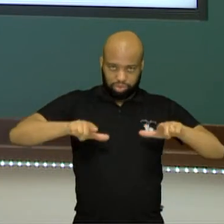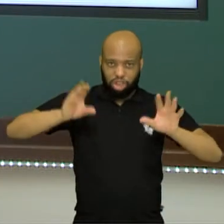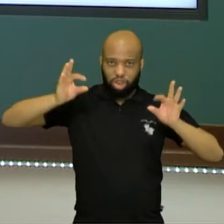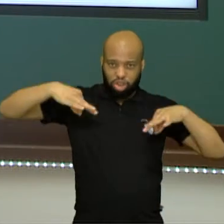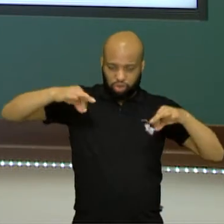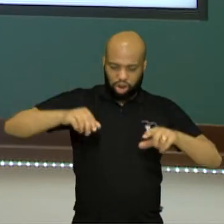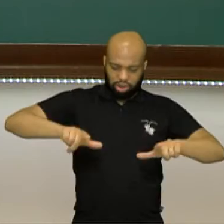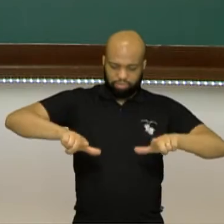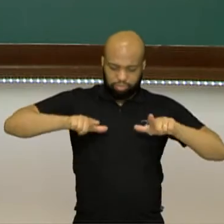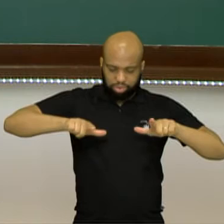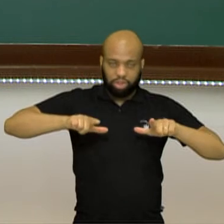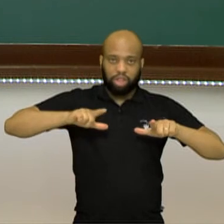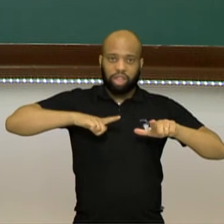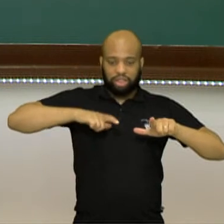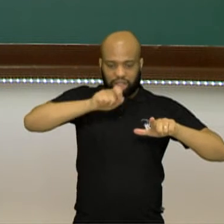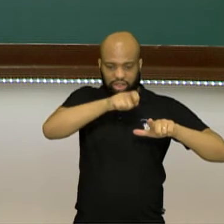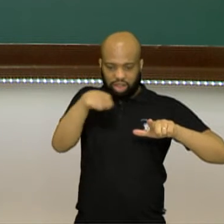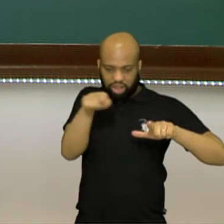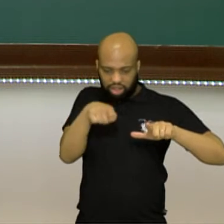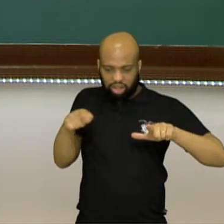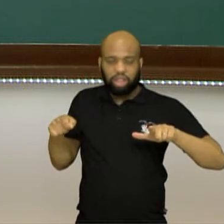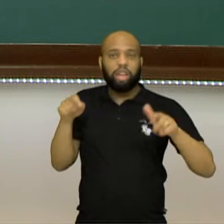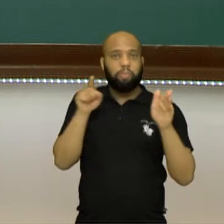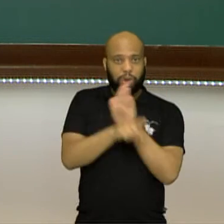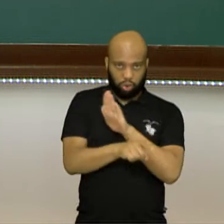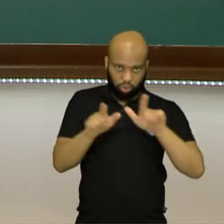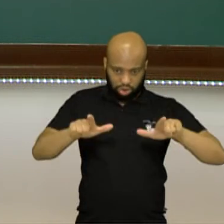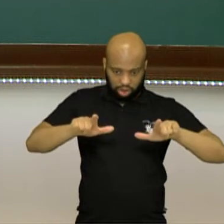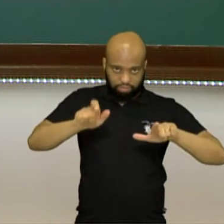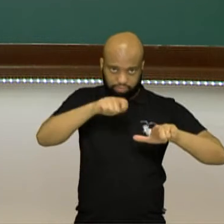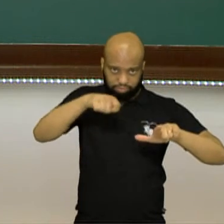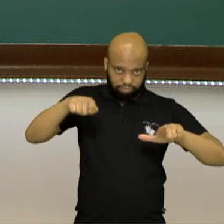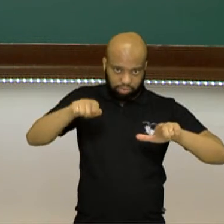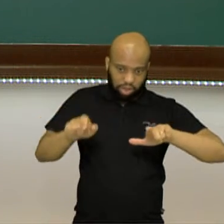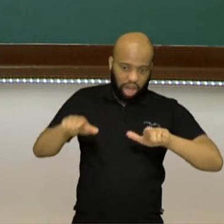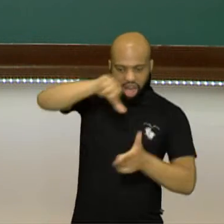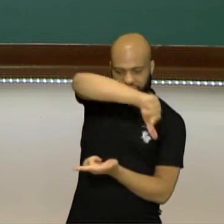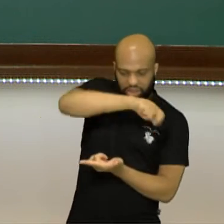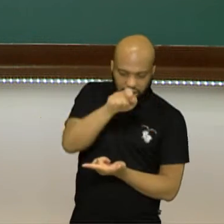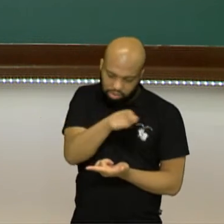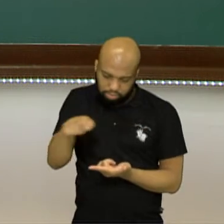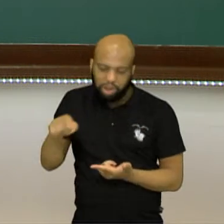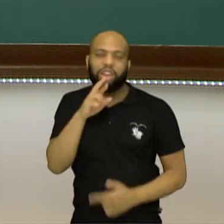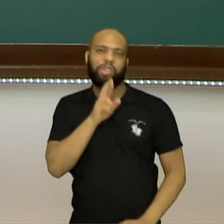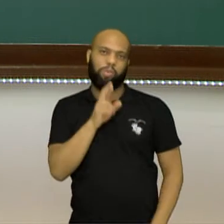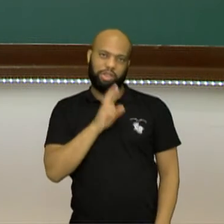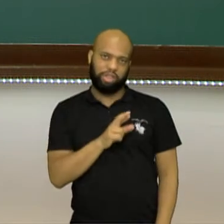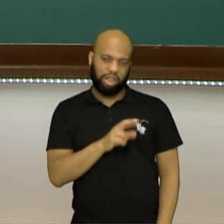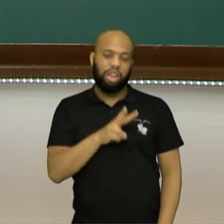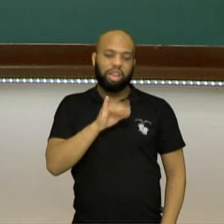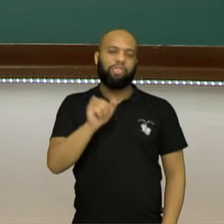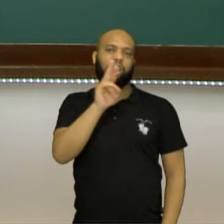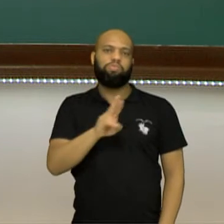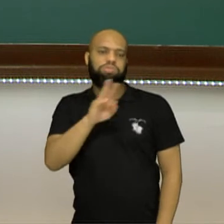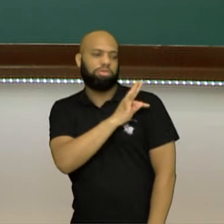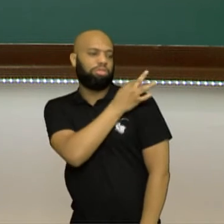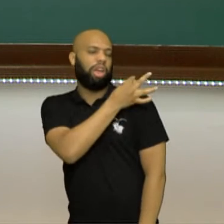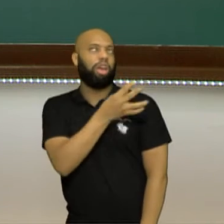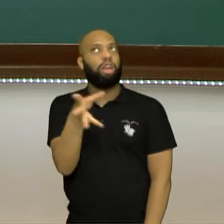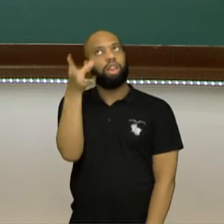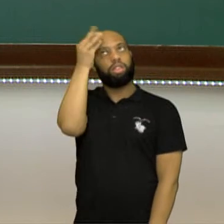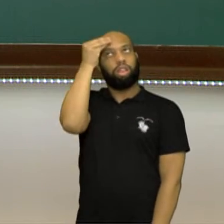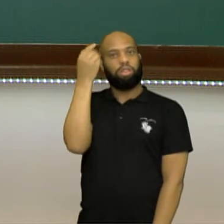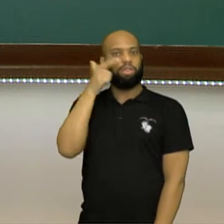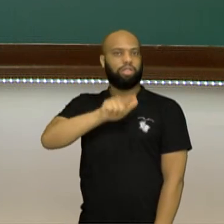e você, de um lado, pode colocar a pergunta e do outro lado a resposta para essa pergunta. E você vai usando técnicas de